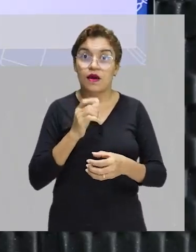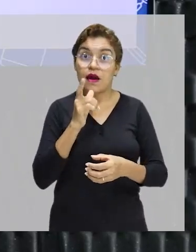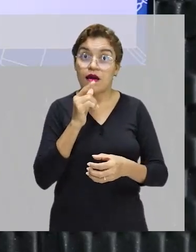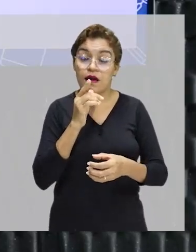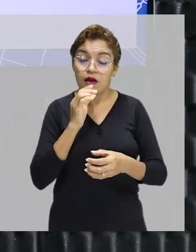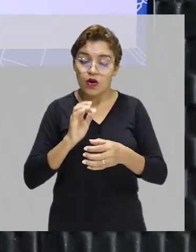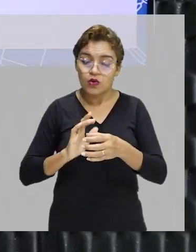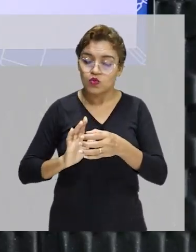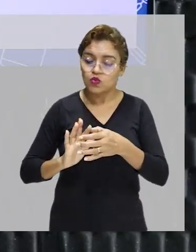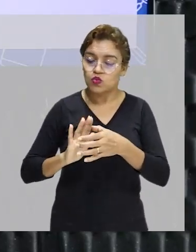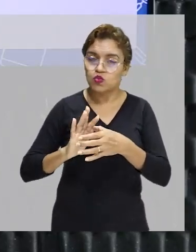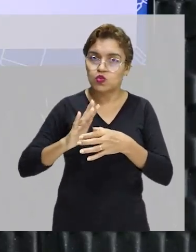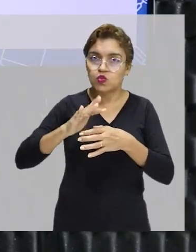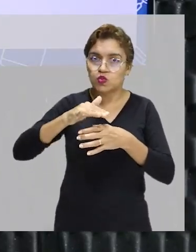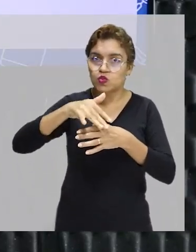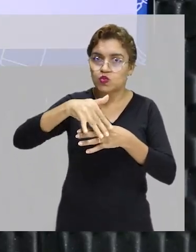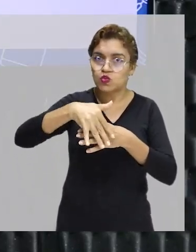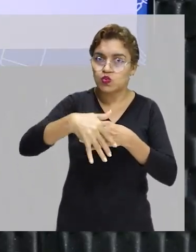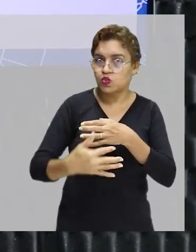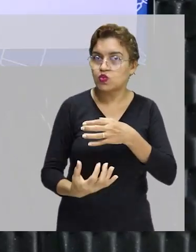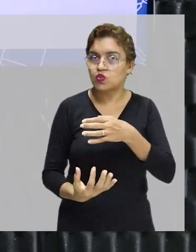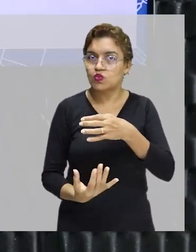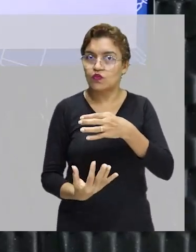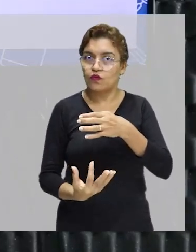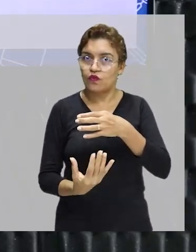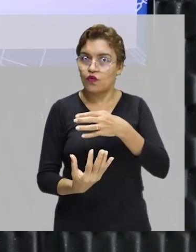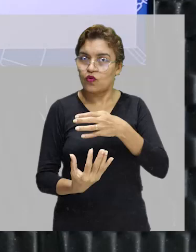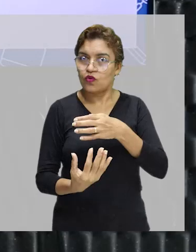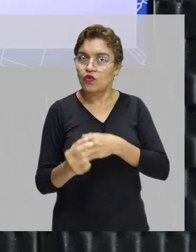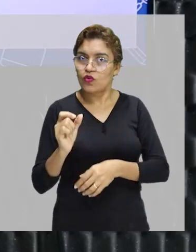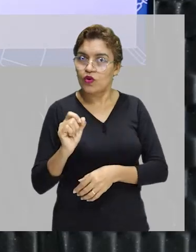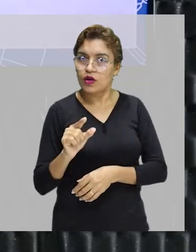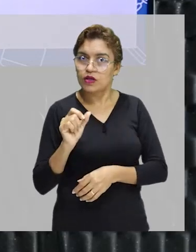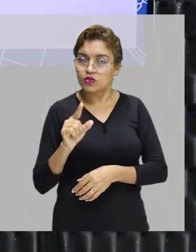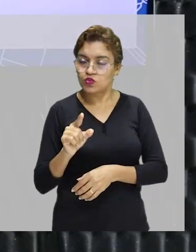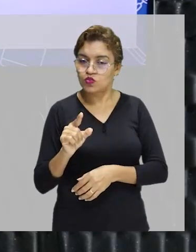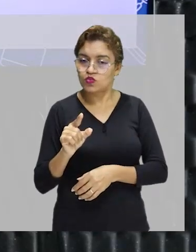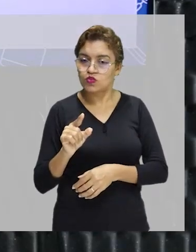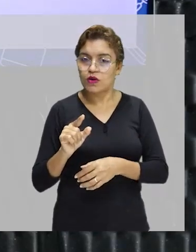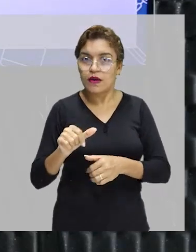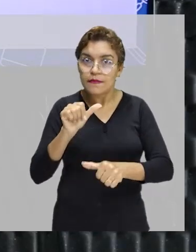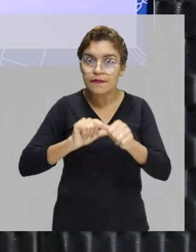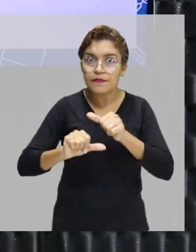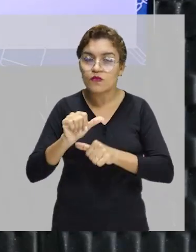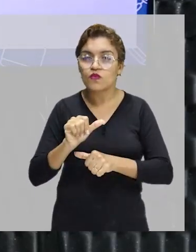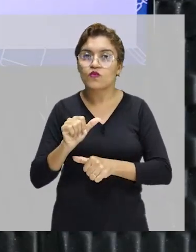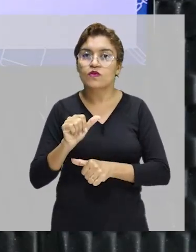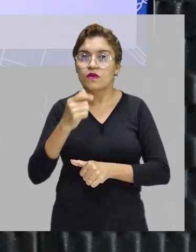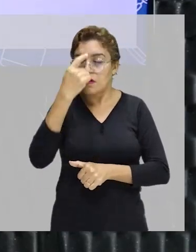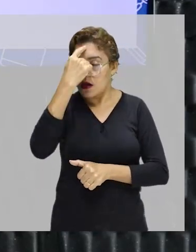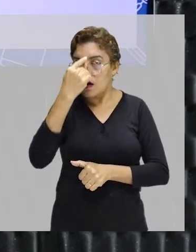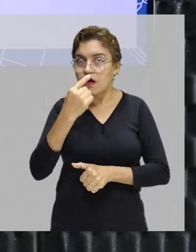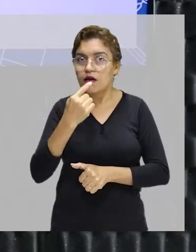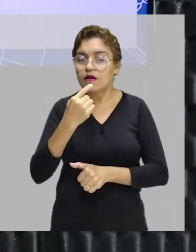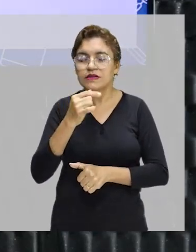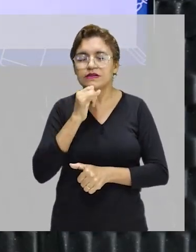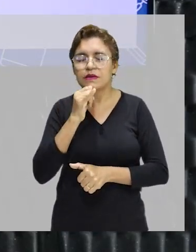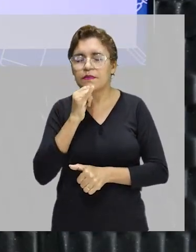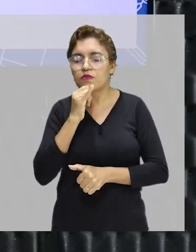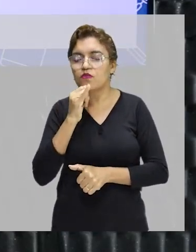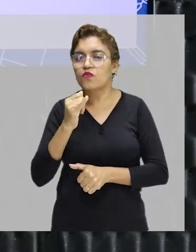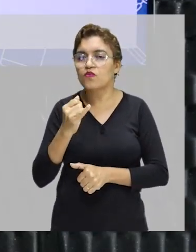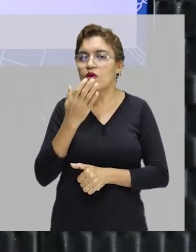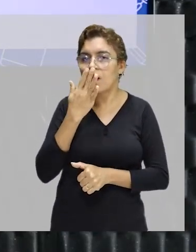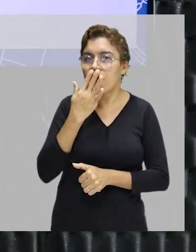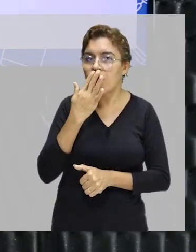que atingiu a chama, ali vai ter traços do NaCl. em especial do sódio. O